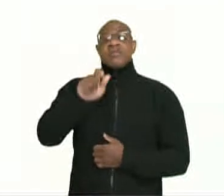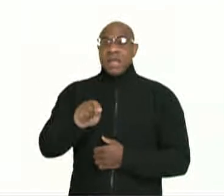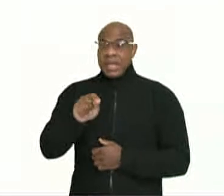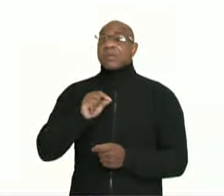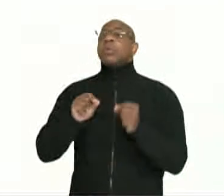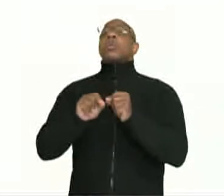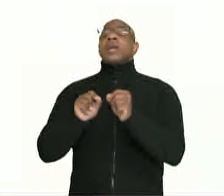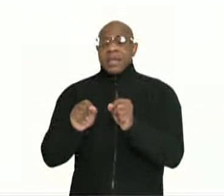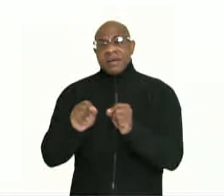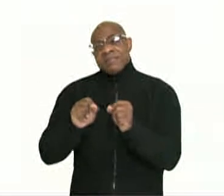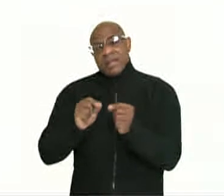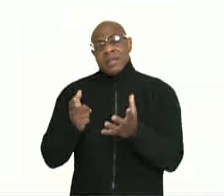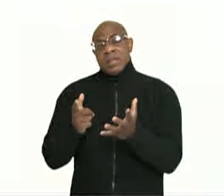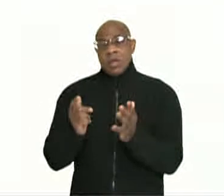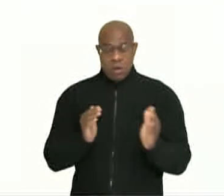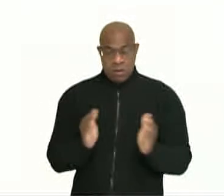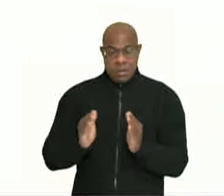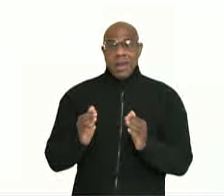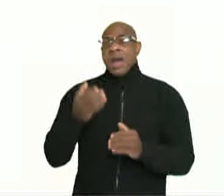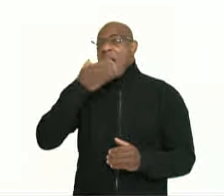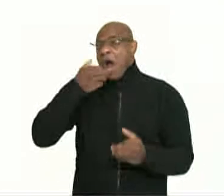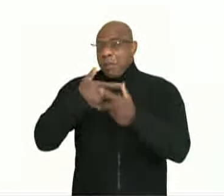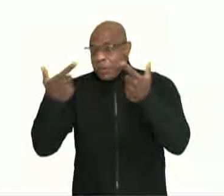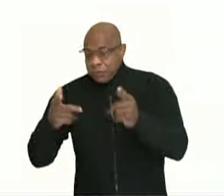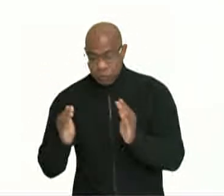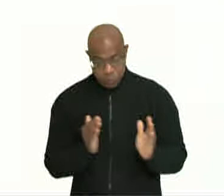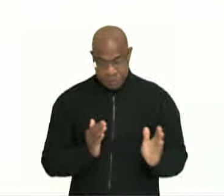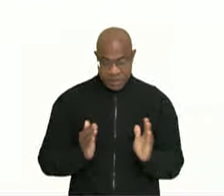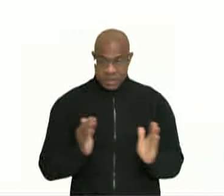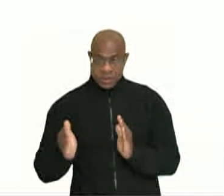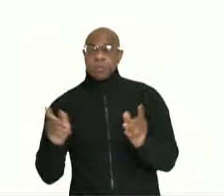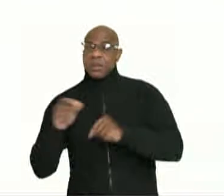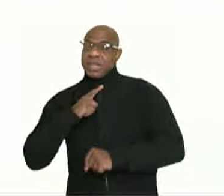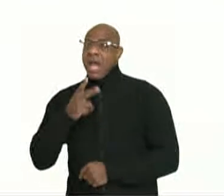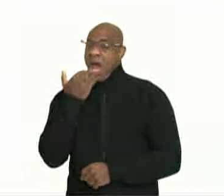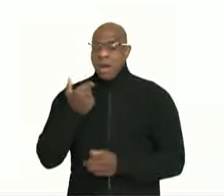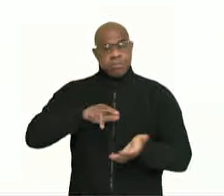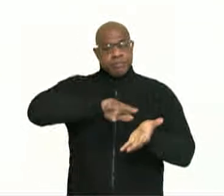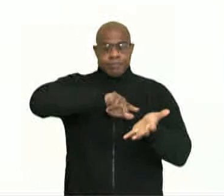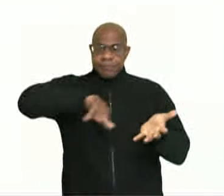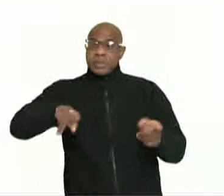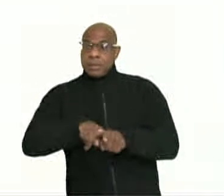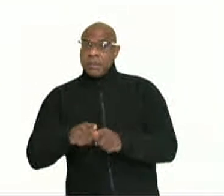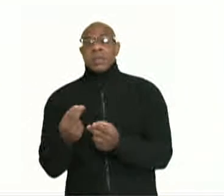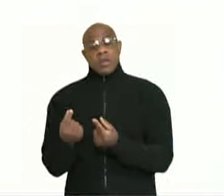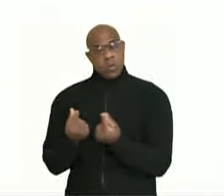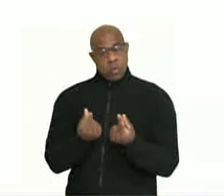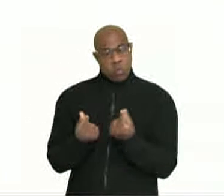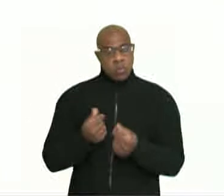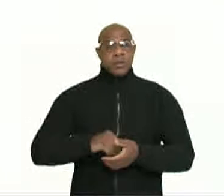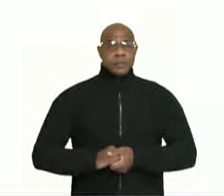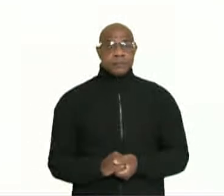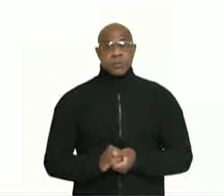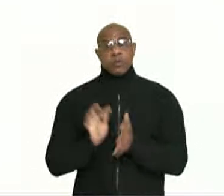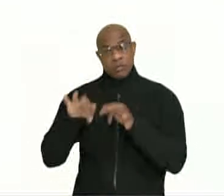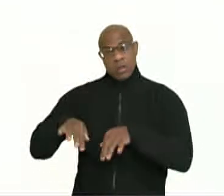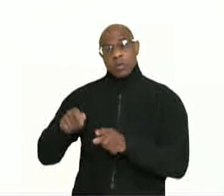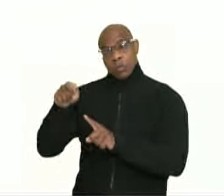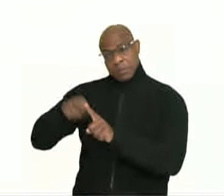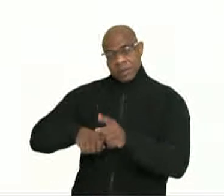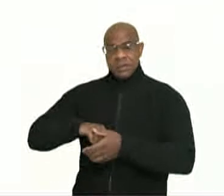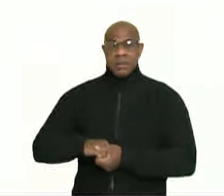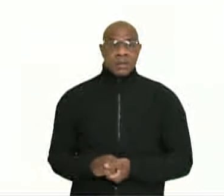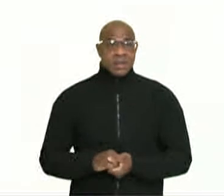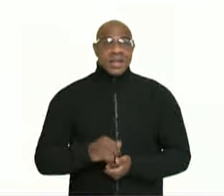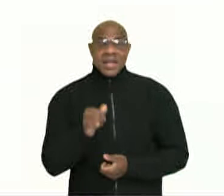época pode representar refeições variadas e, ao mesmo tempo, economia no fim do mês. E quando